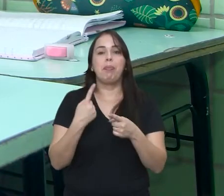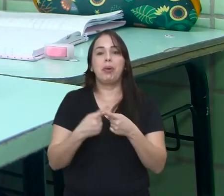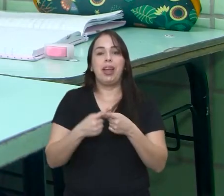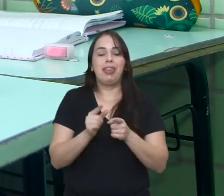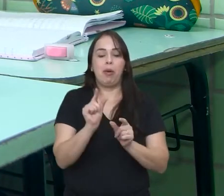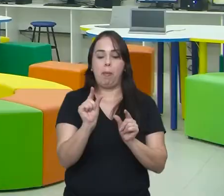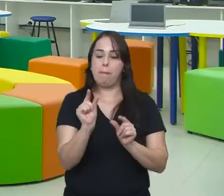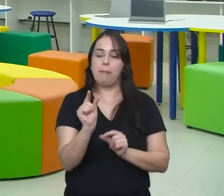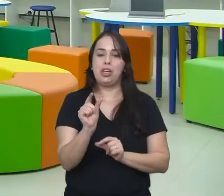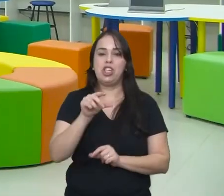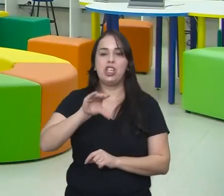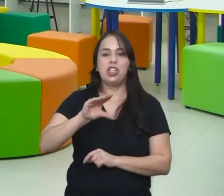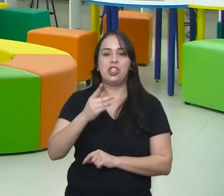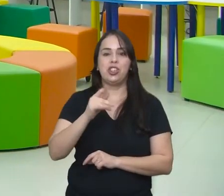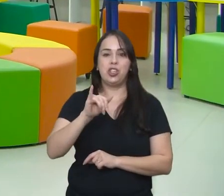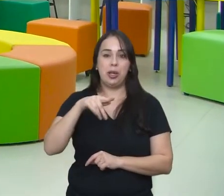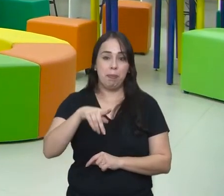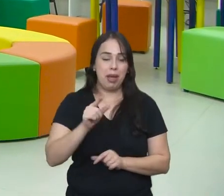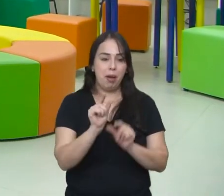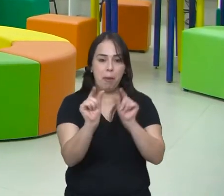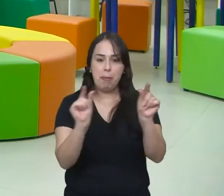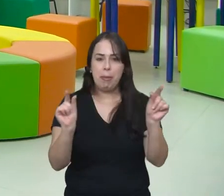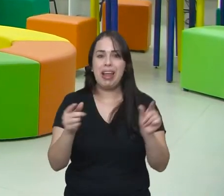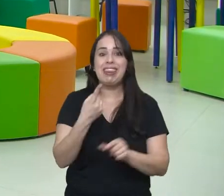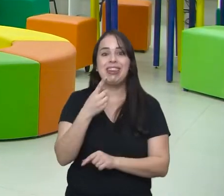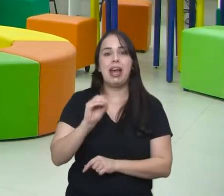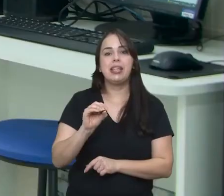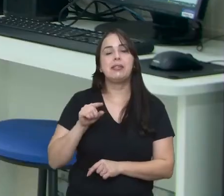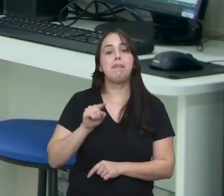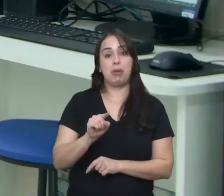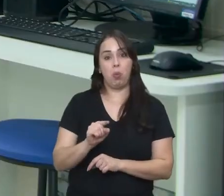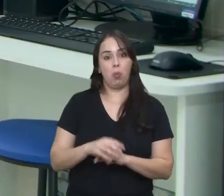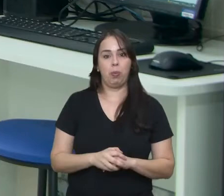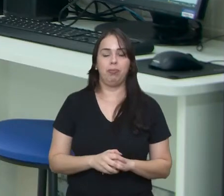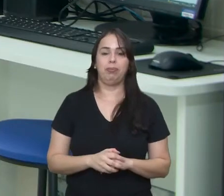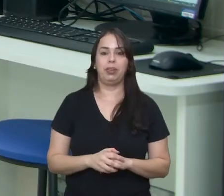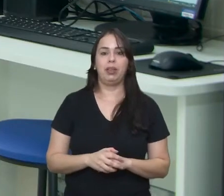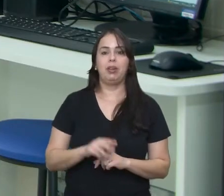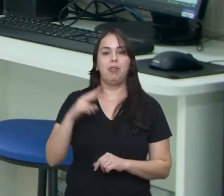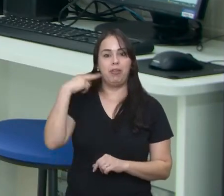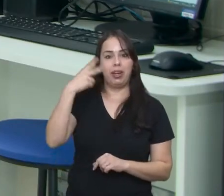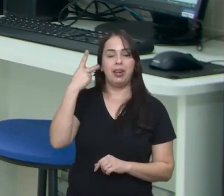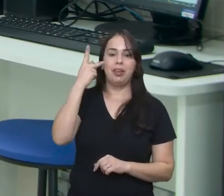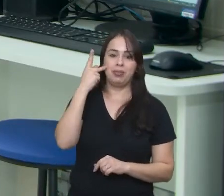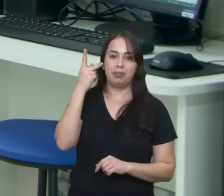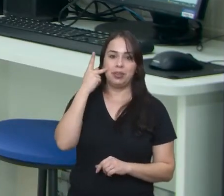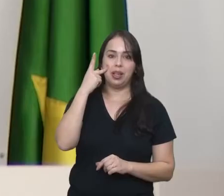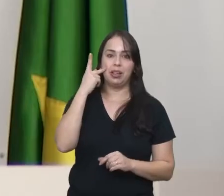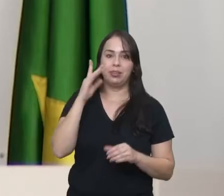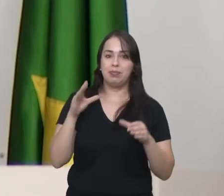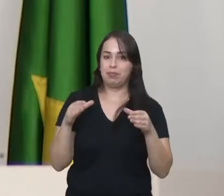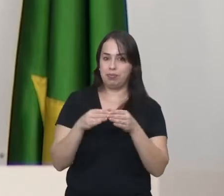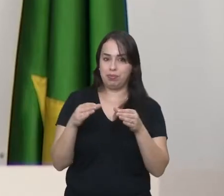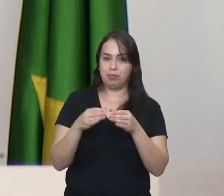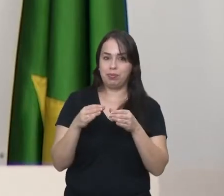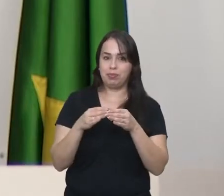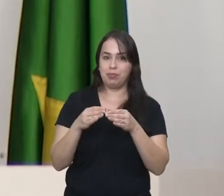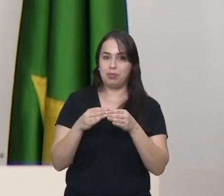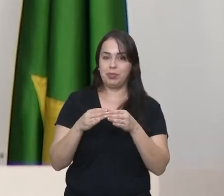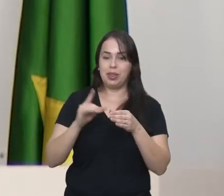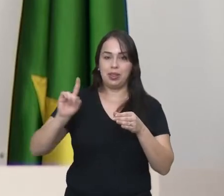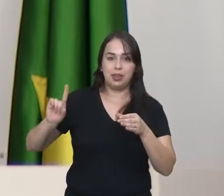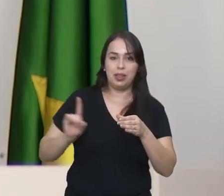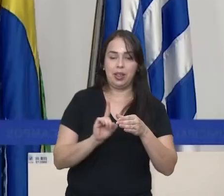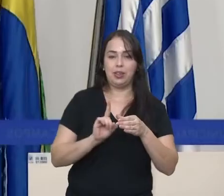durante a pandemia, com os 10 mil chips fornecidos pela Secretaria de Educação no ano passado. Para o vereador